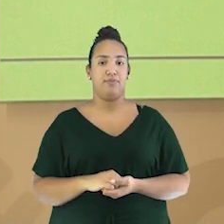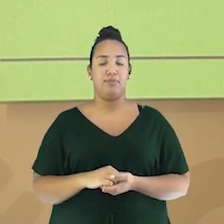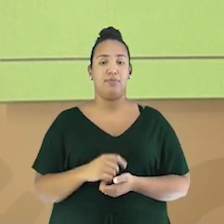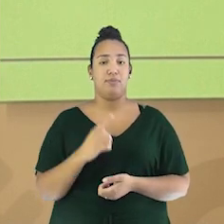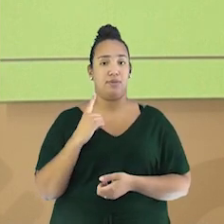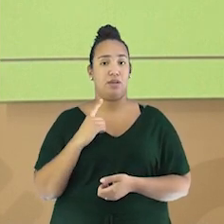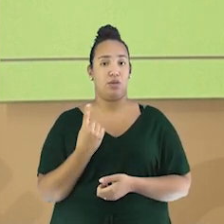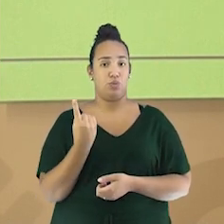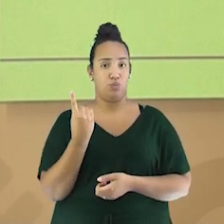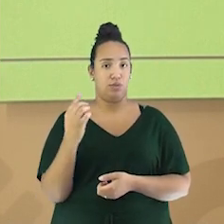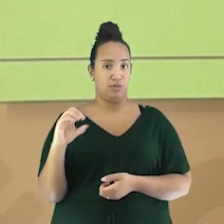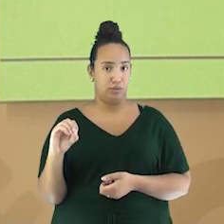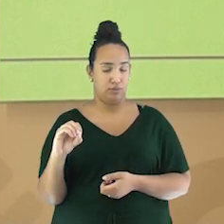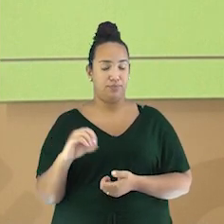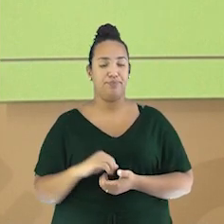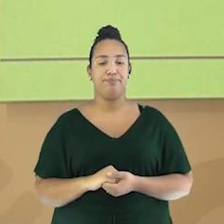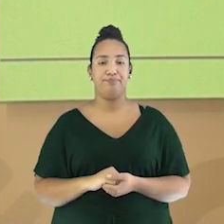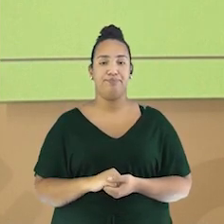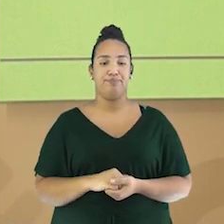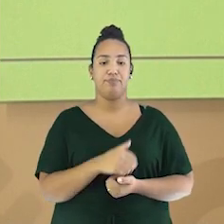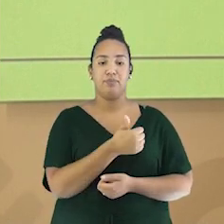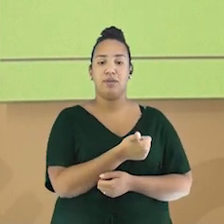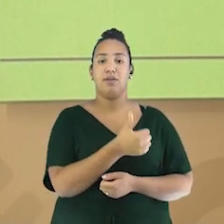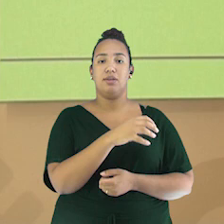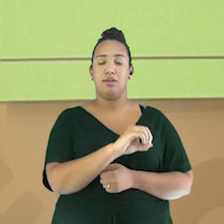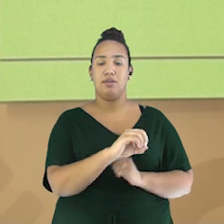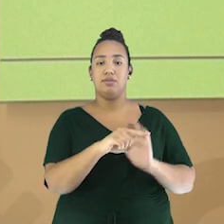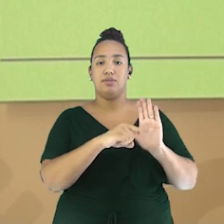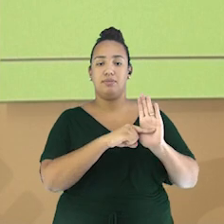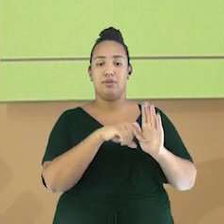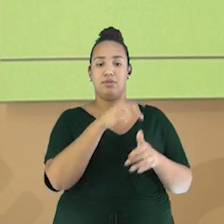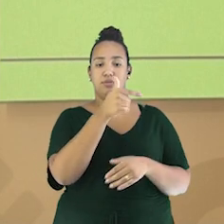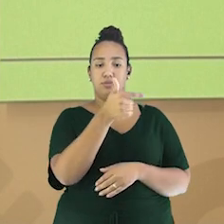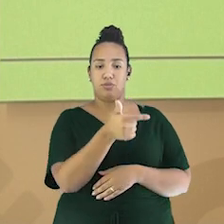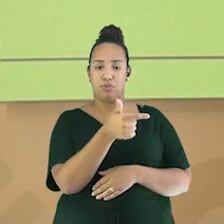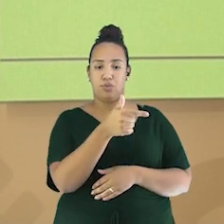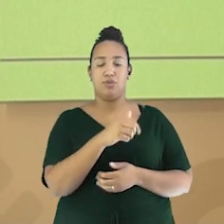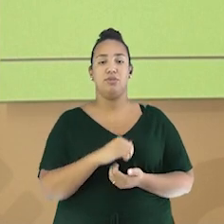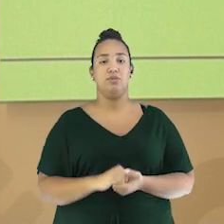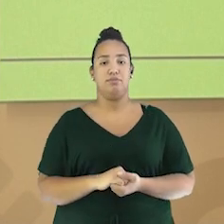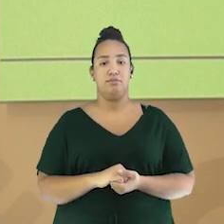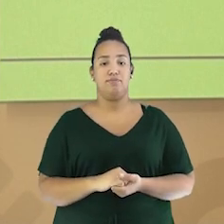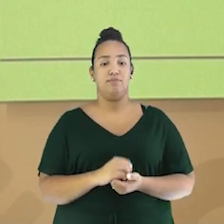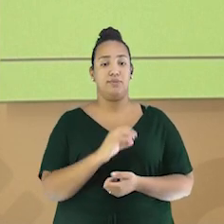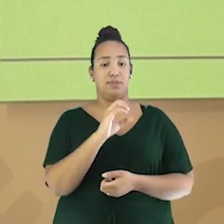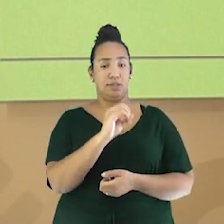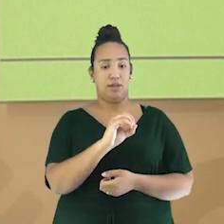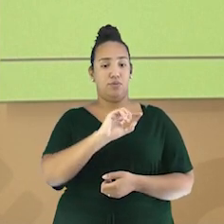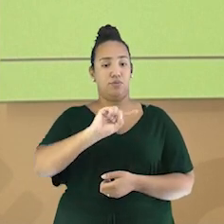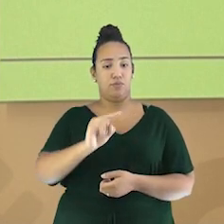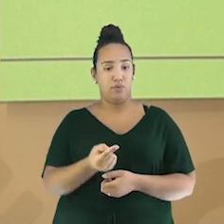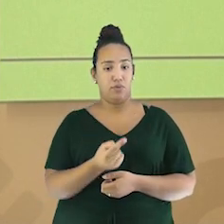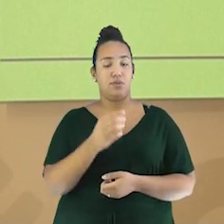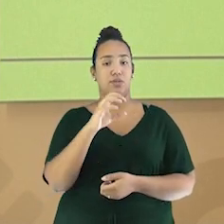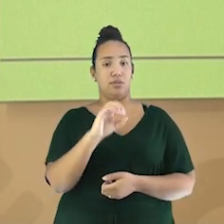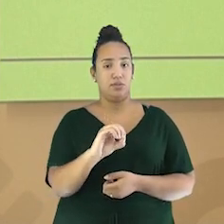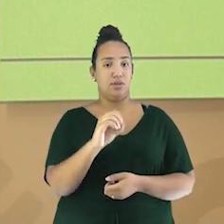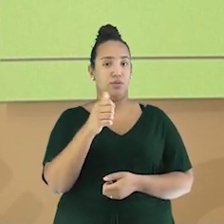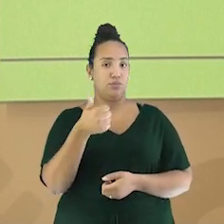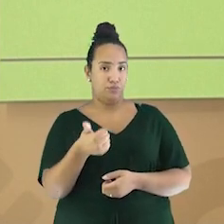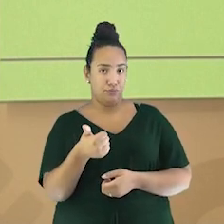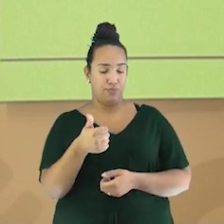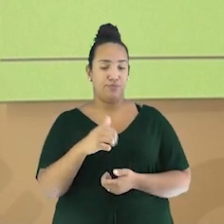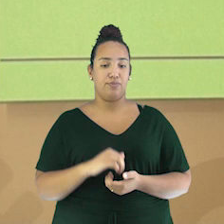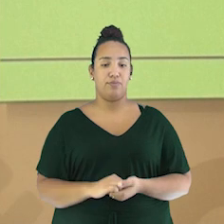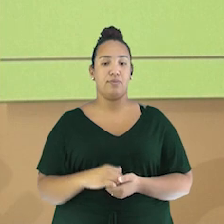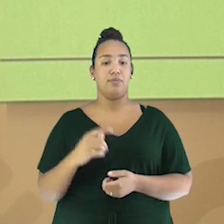um zero. 10 elevado a menos 2 vai resultar em 0,01 e